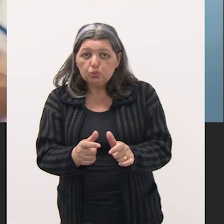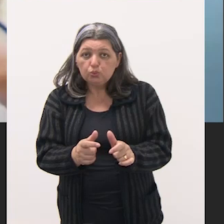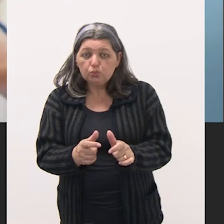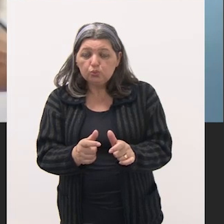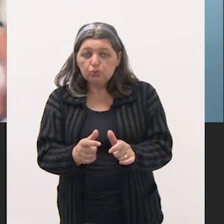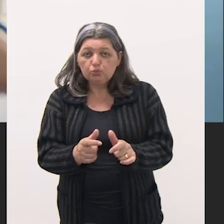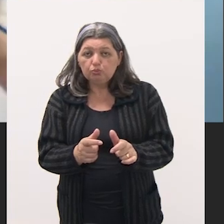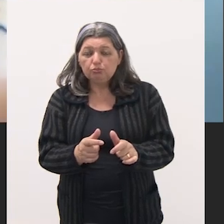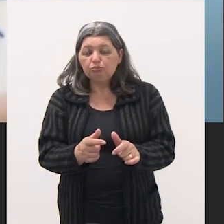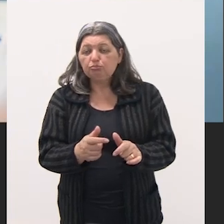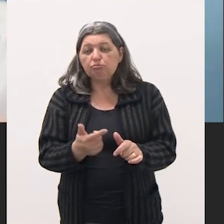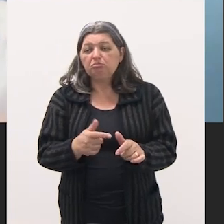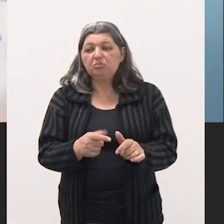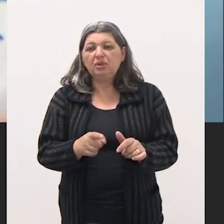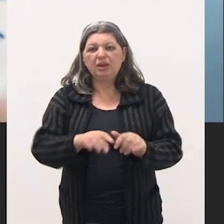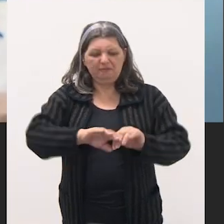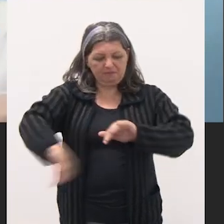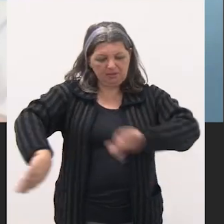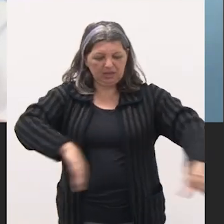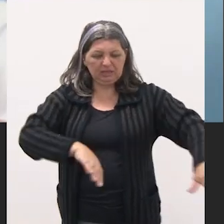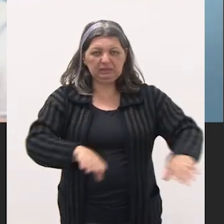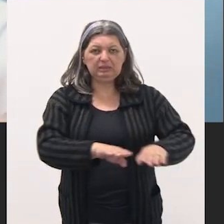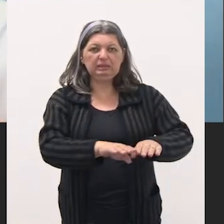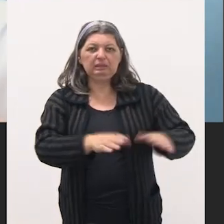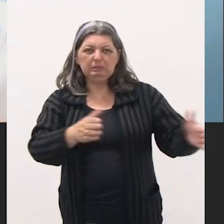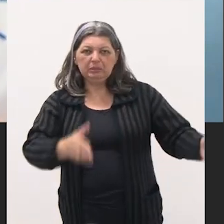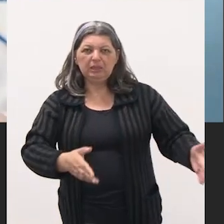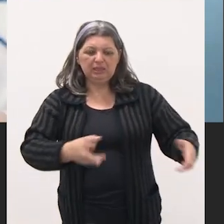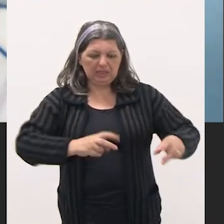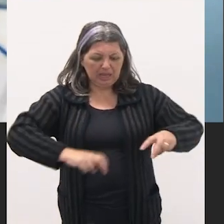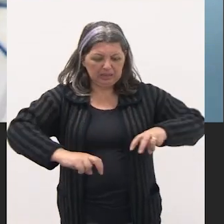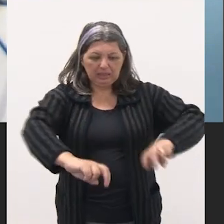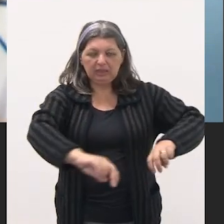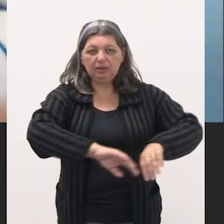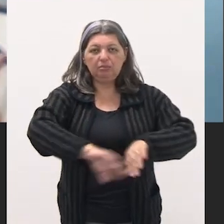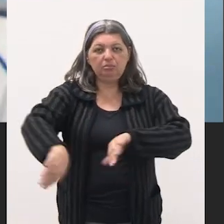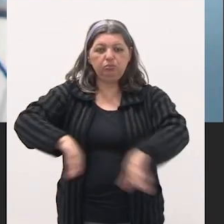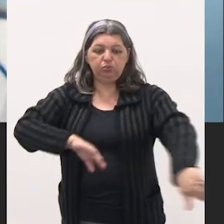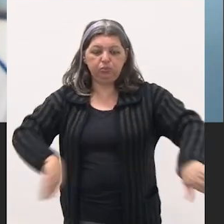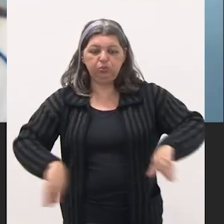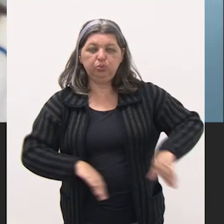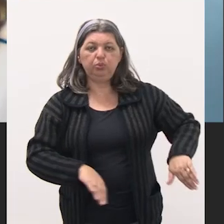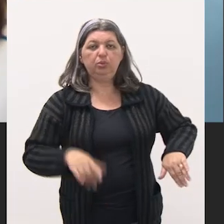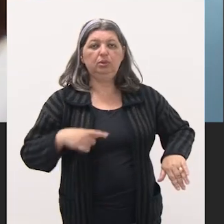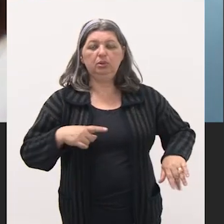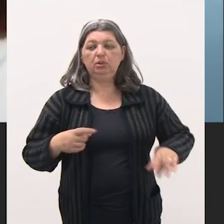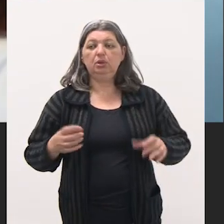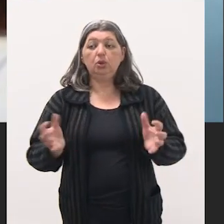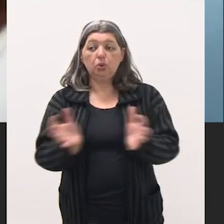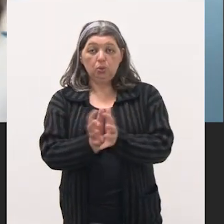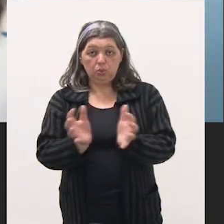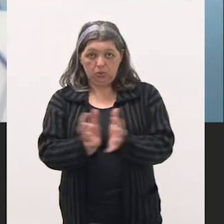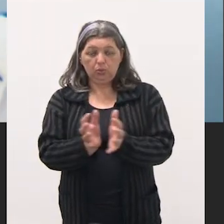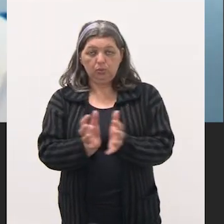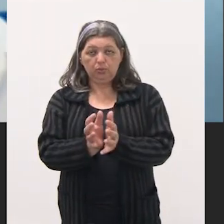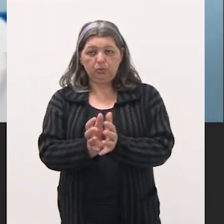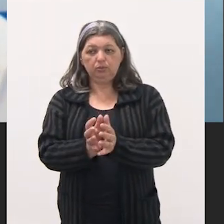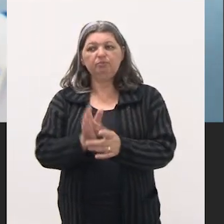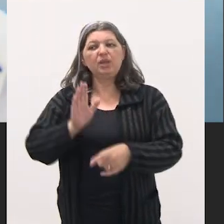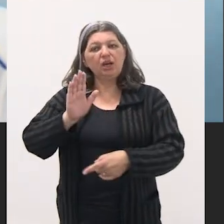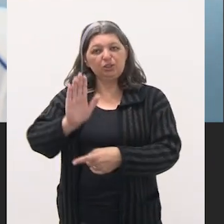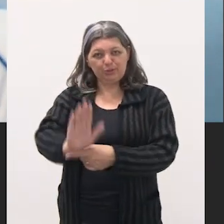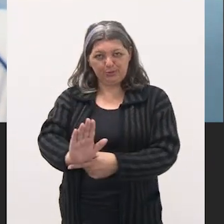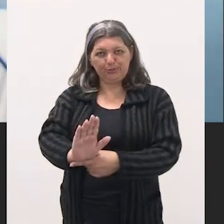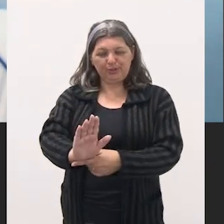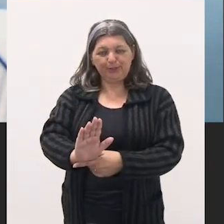pequena, a gente tira as mesas, tira as outras cadeiras, tem uma equipe que é uma equipe que te